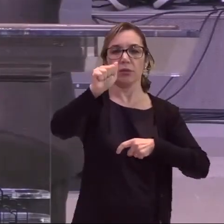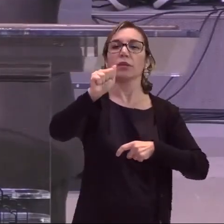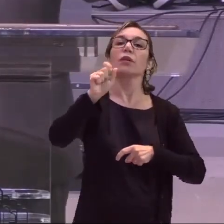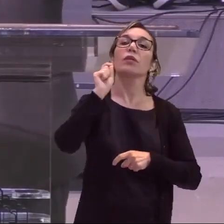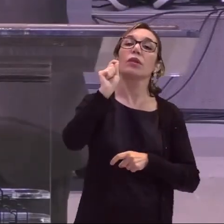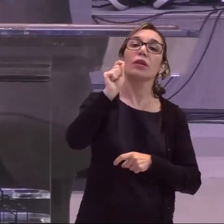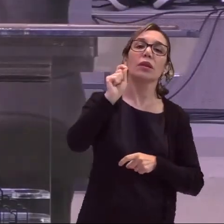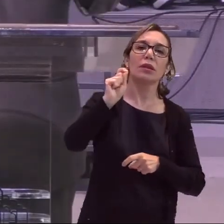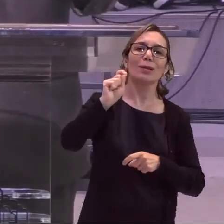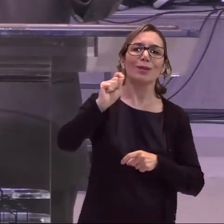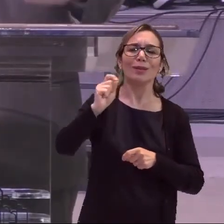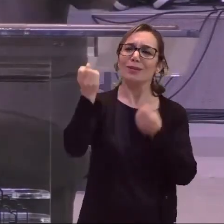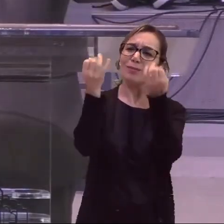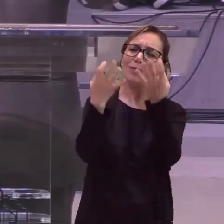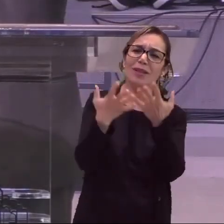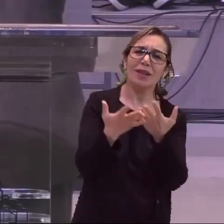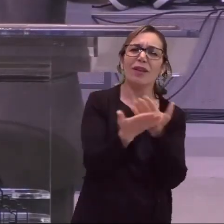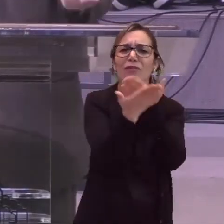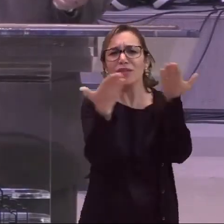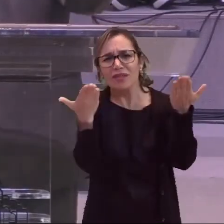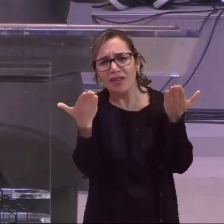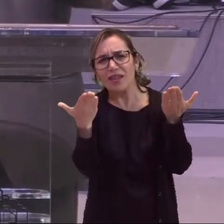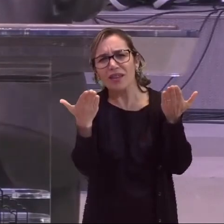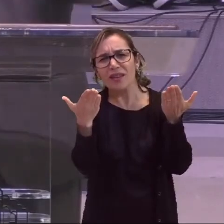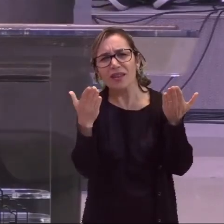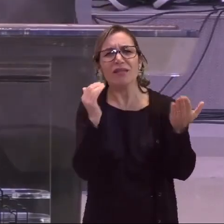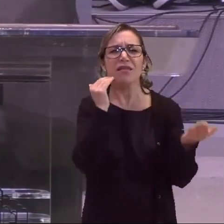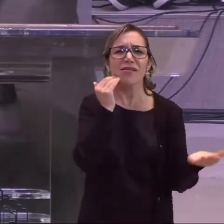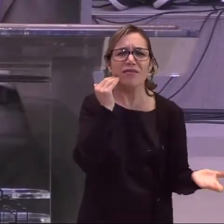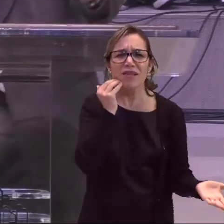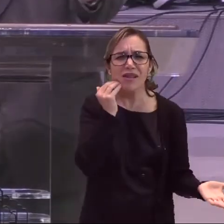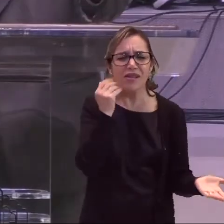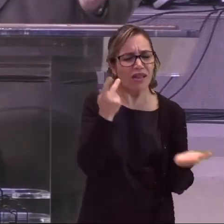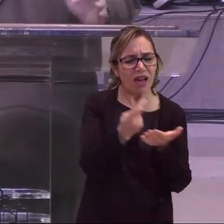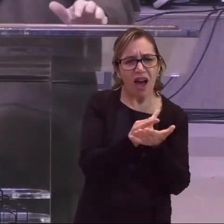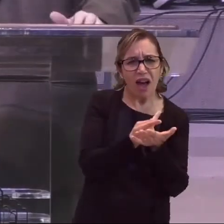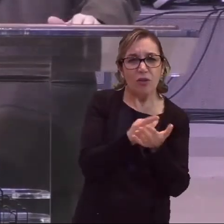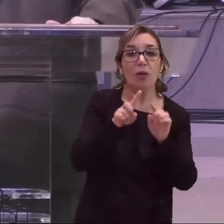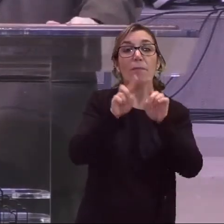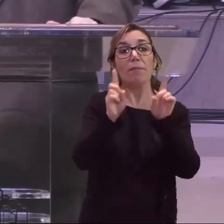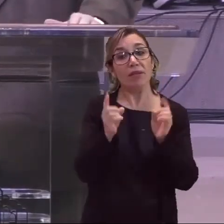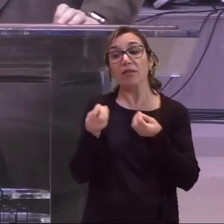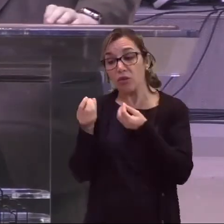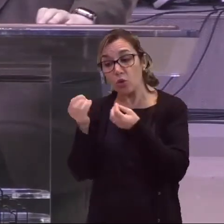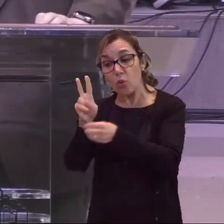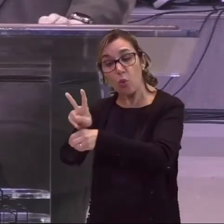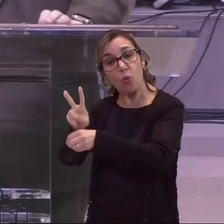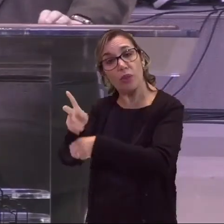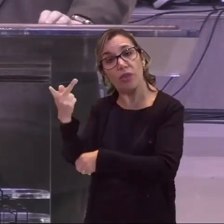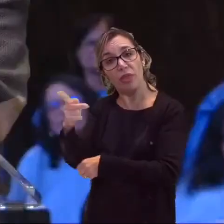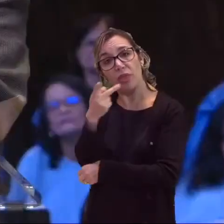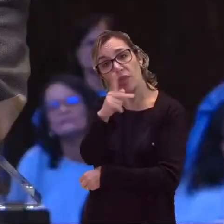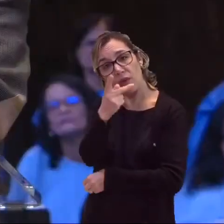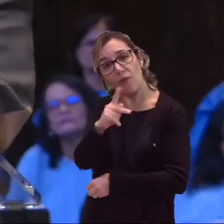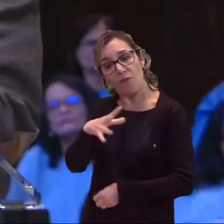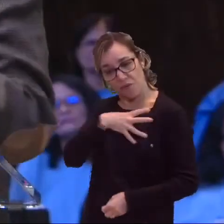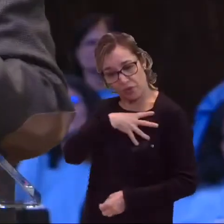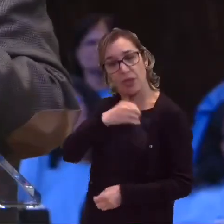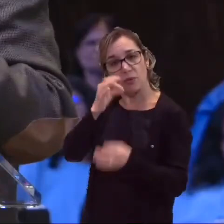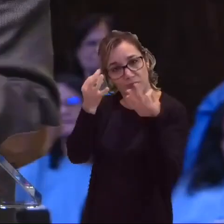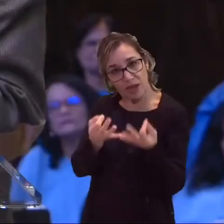quanto mais o pai que está no céu dará o Espírito Santo a quem o pedir